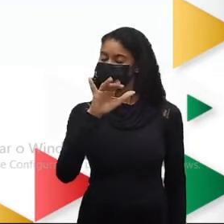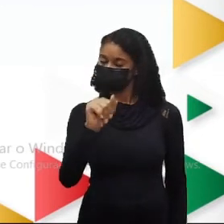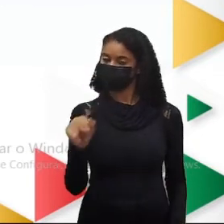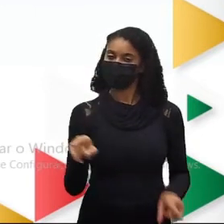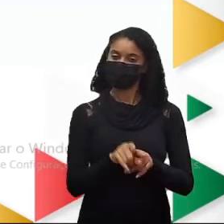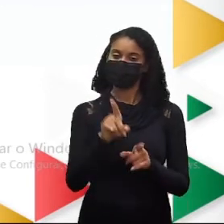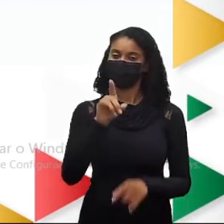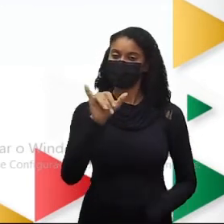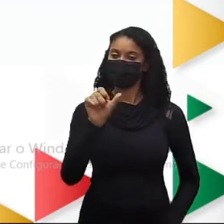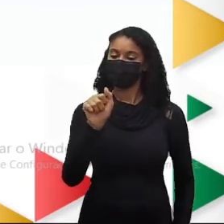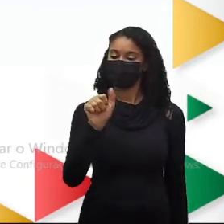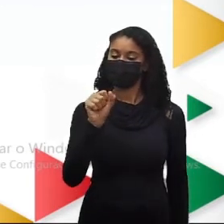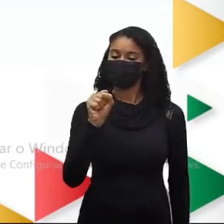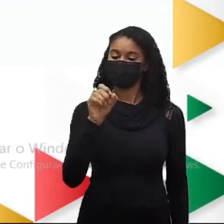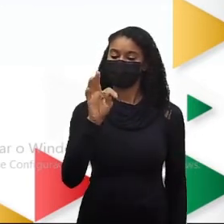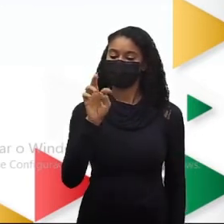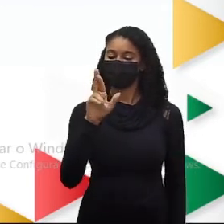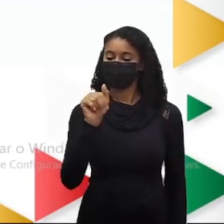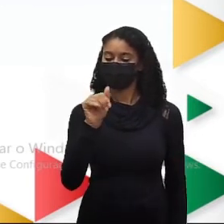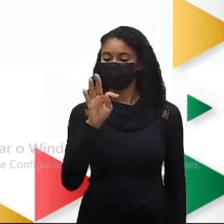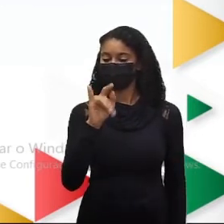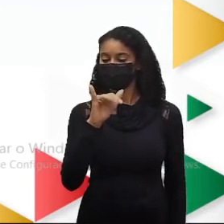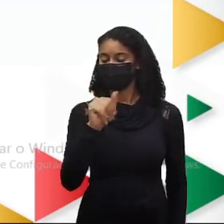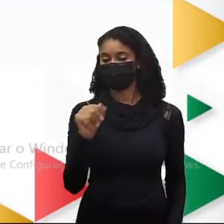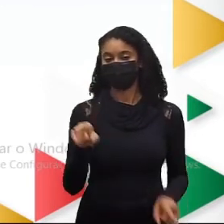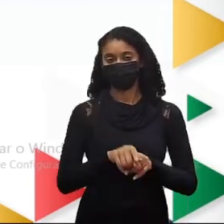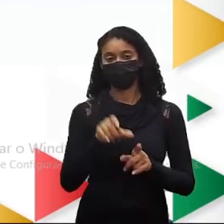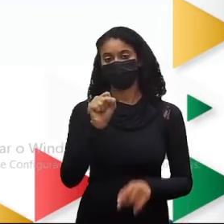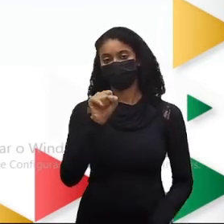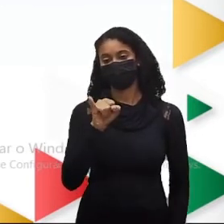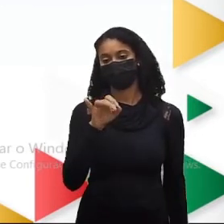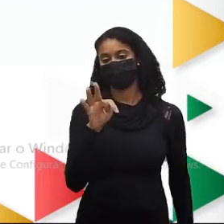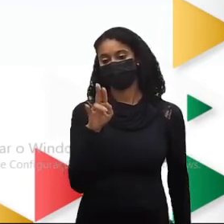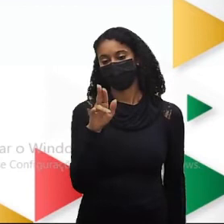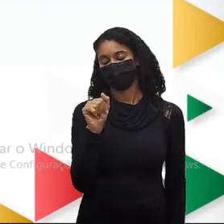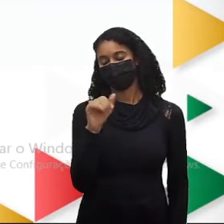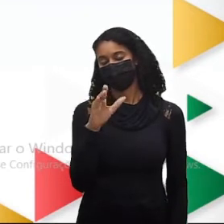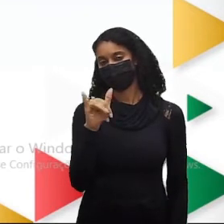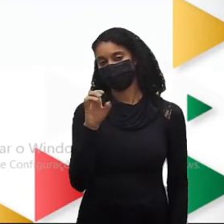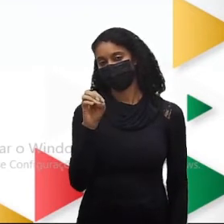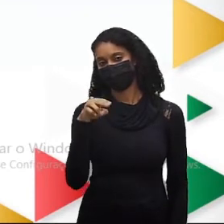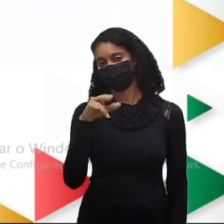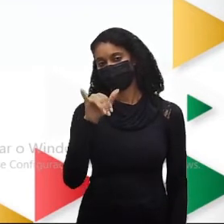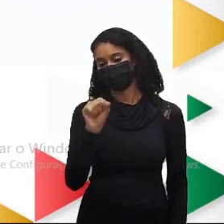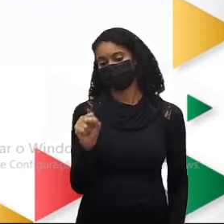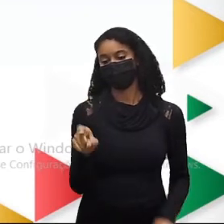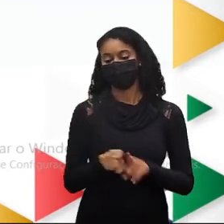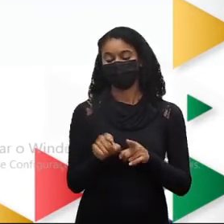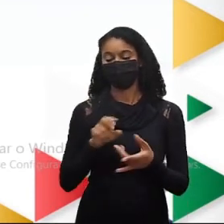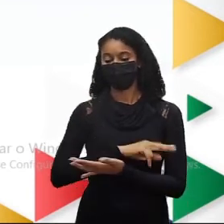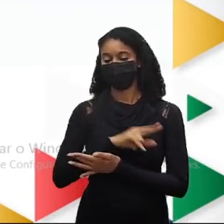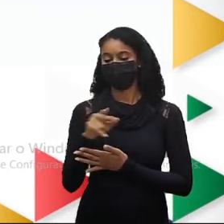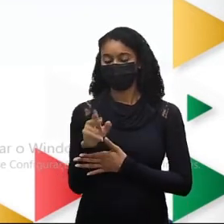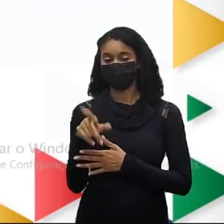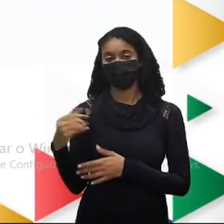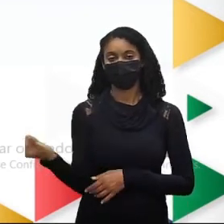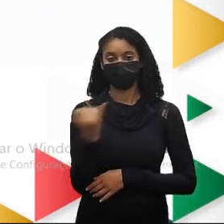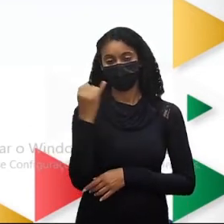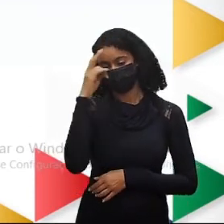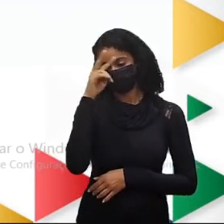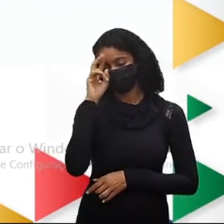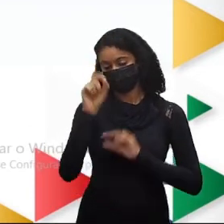as relações situacionais, certo? São variações, é importante sempre lembrar, é a